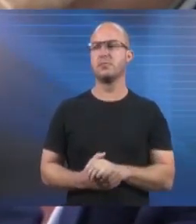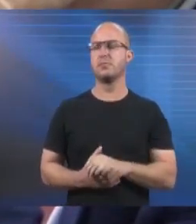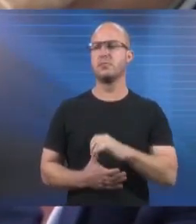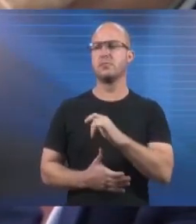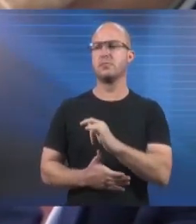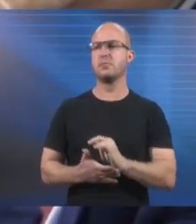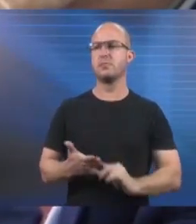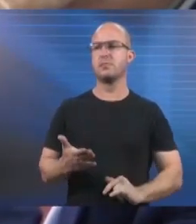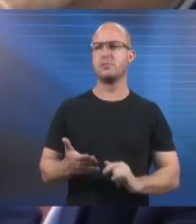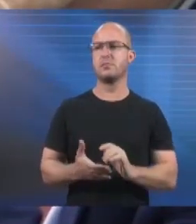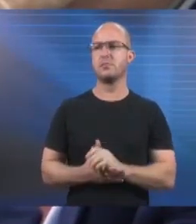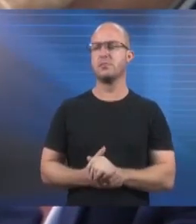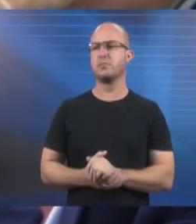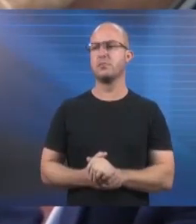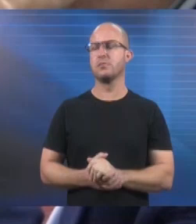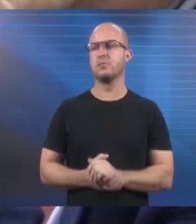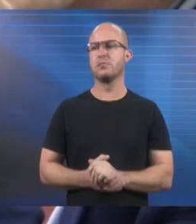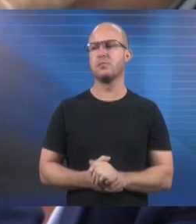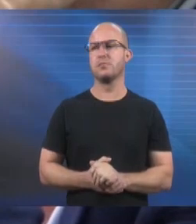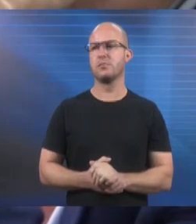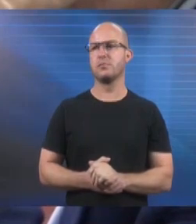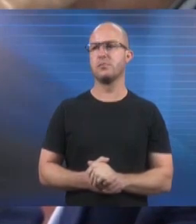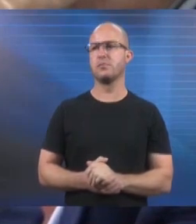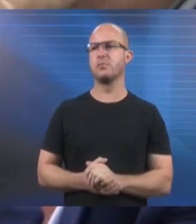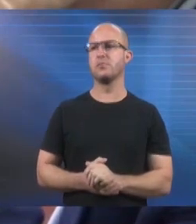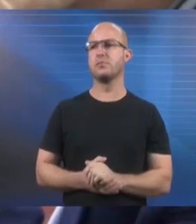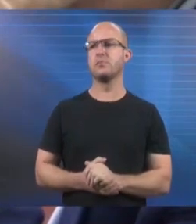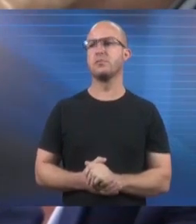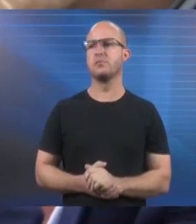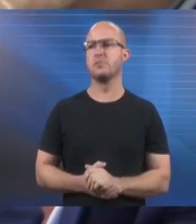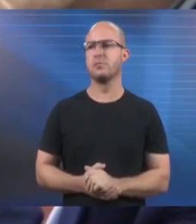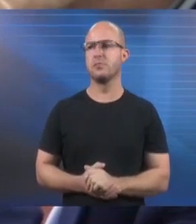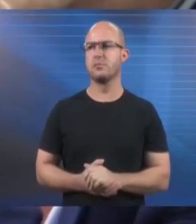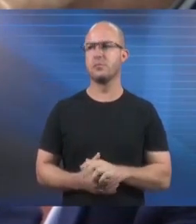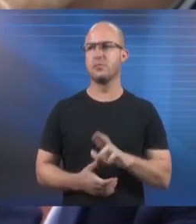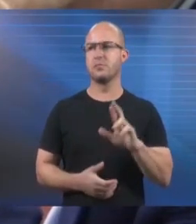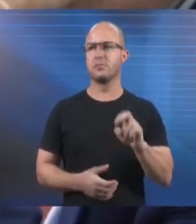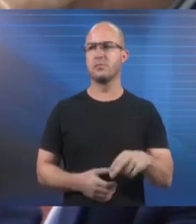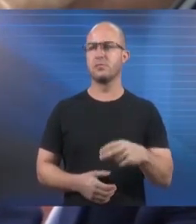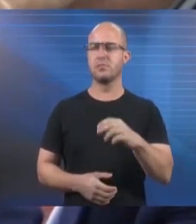requerimento solicita que seja feito na plrn